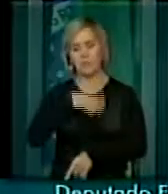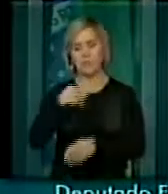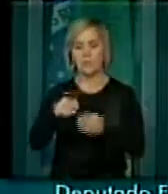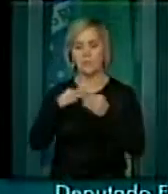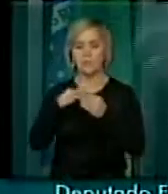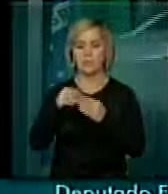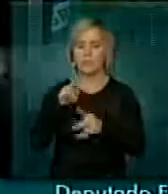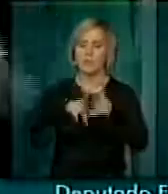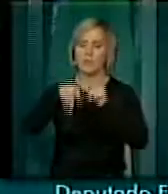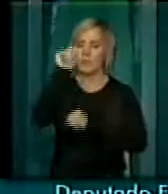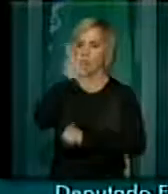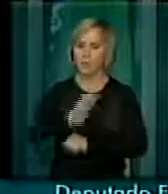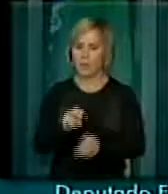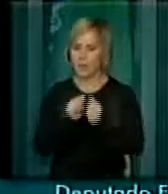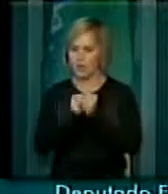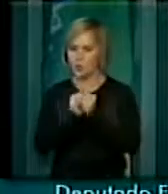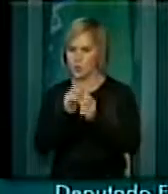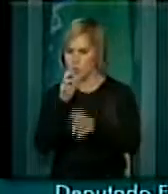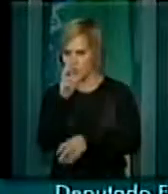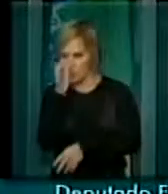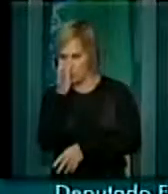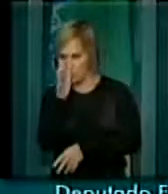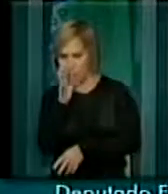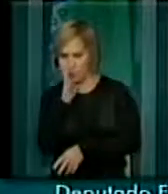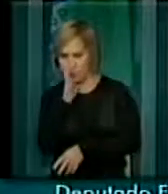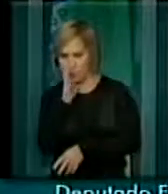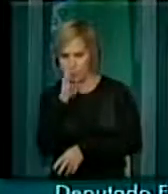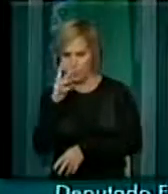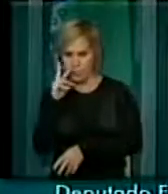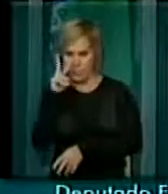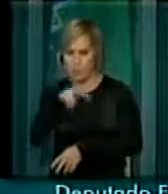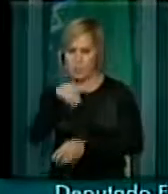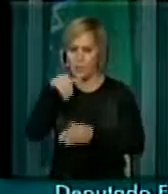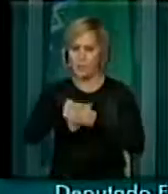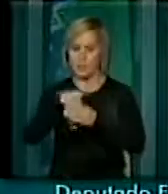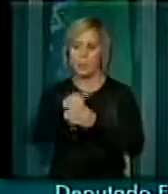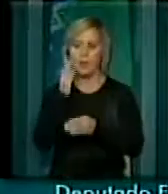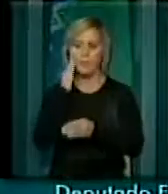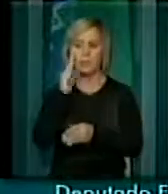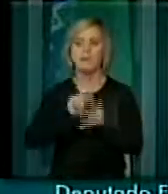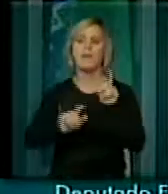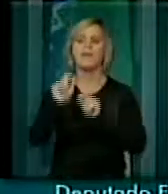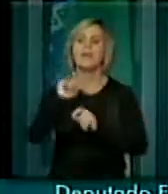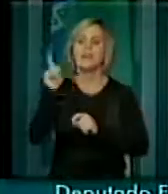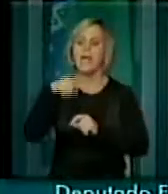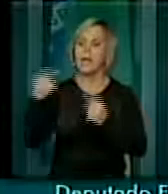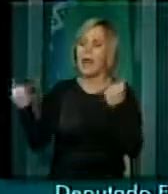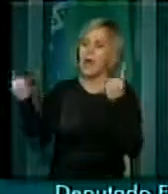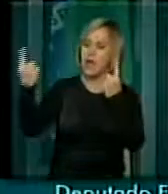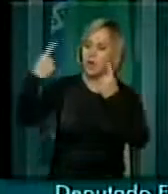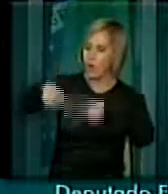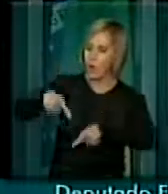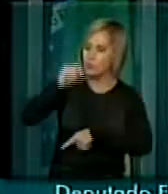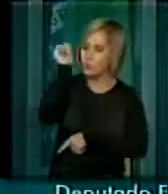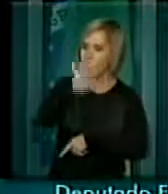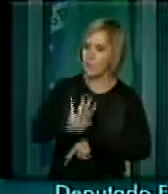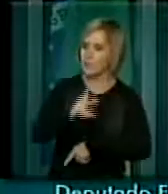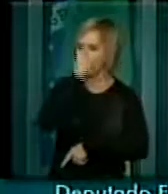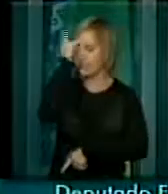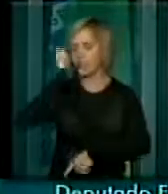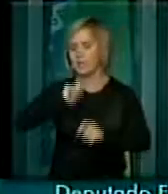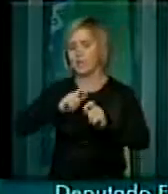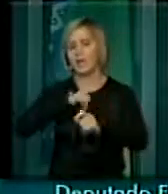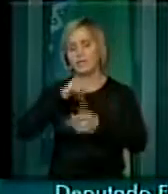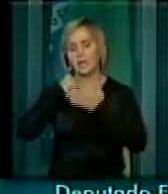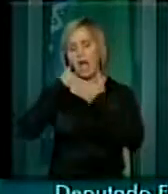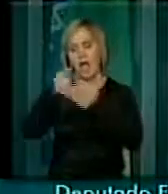a acompanhar esta votação, para saber quem está a favor do Brasil e quem está a favor de interesses